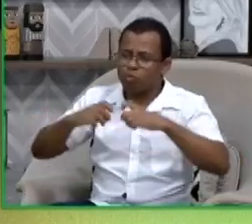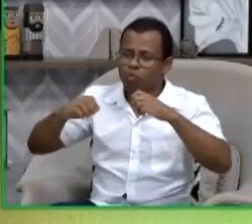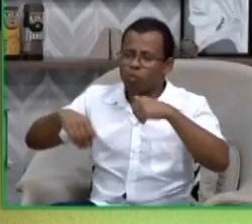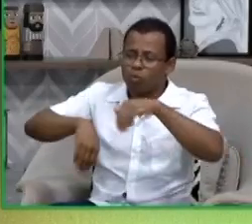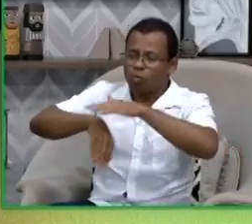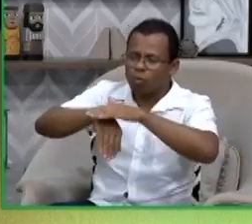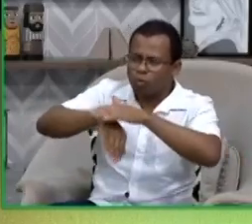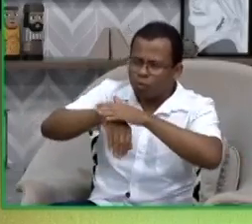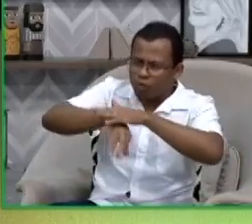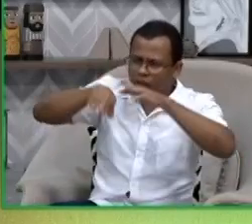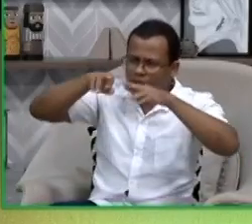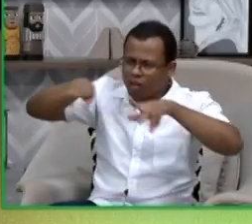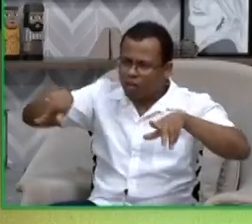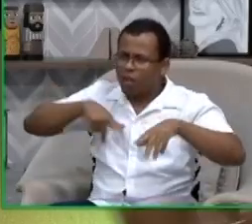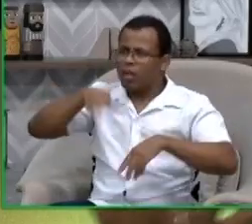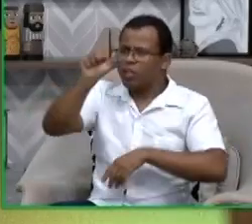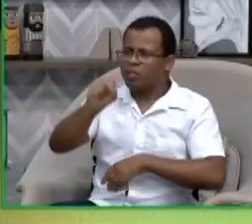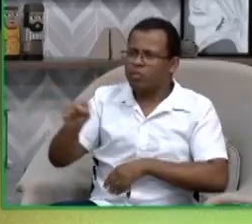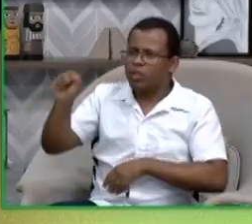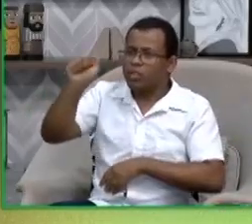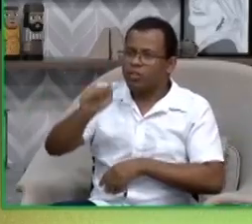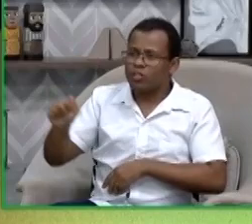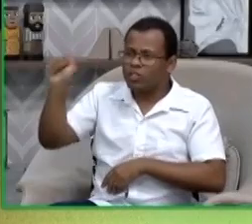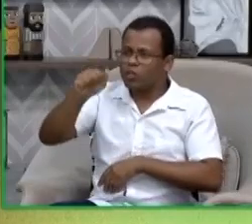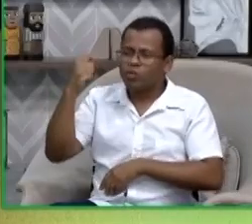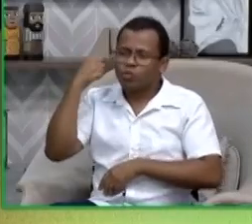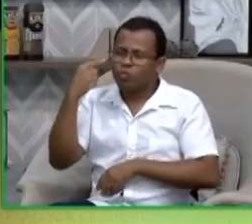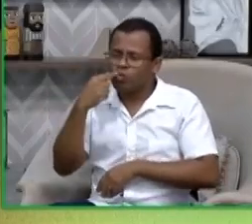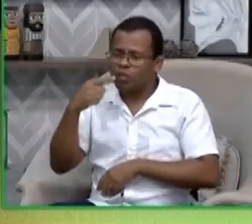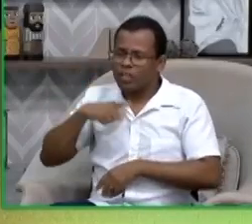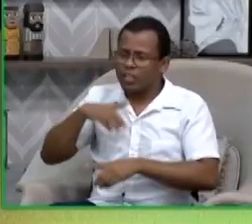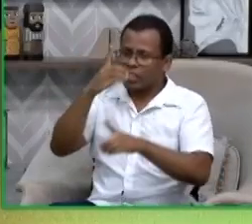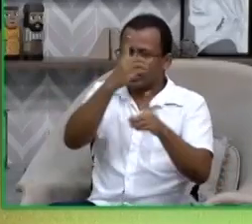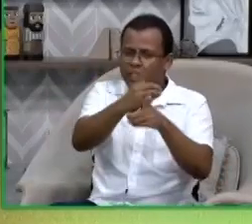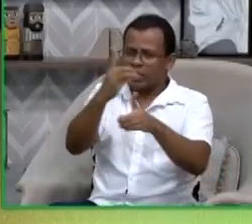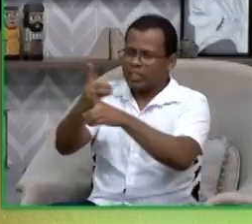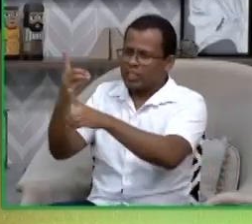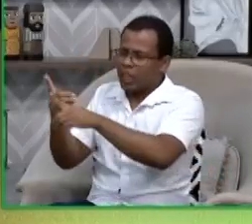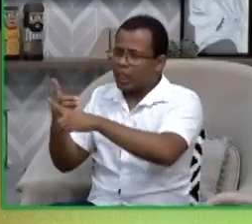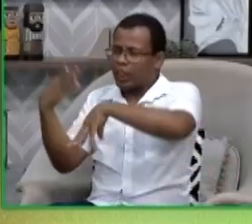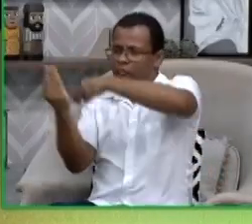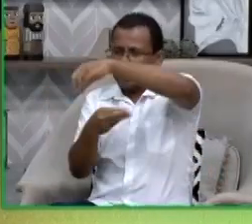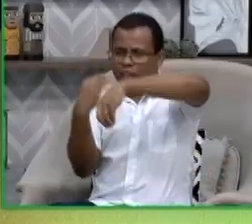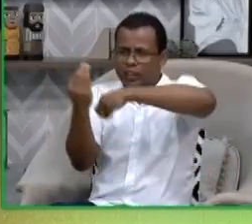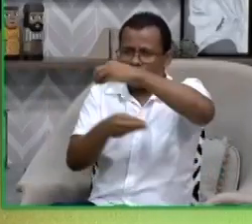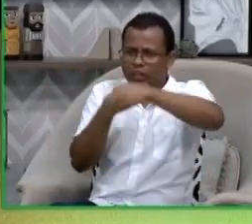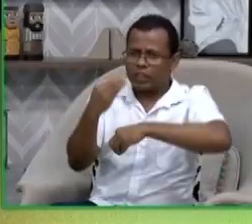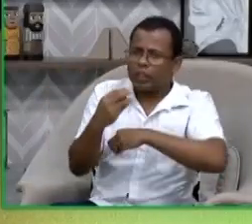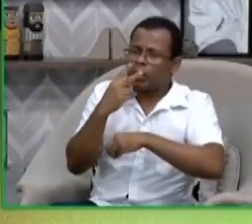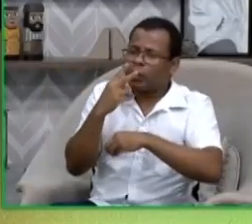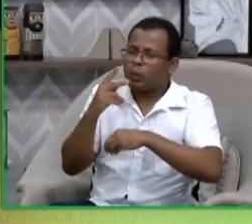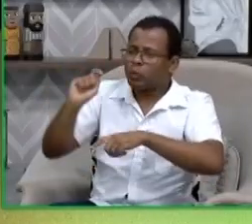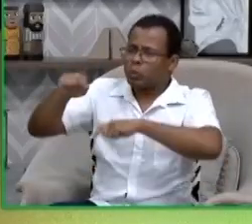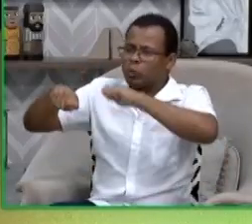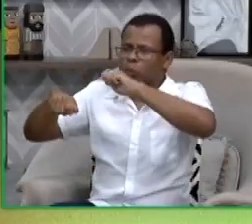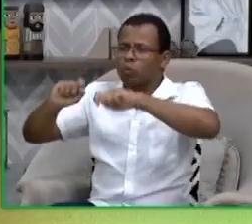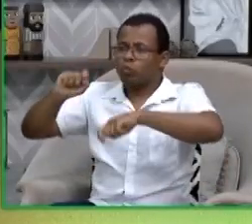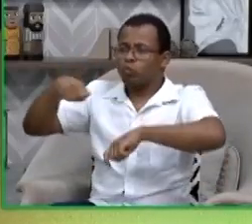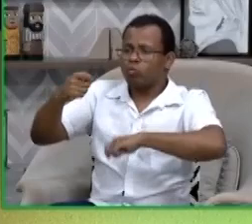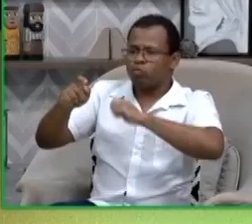de surdos, que estão sempre tendo esse encontro, esse elo. E essa mistura, ela faz com que os sinais, eles possam